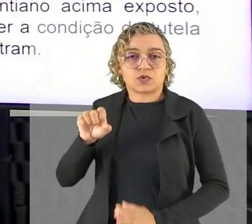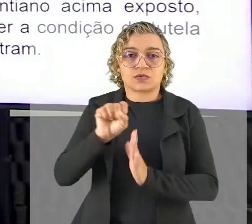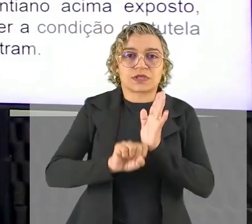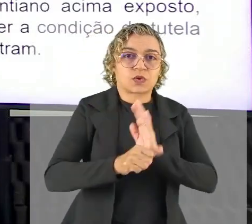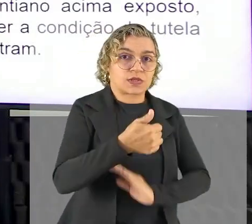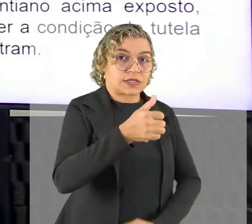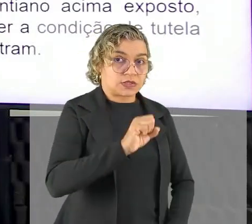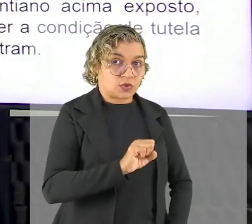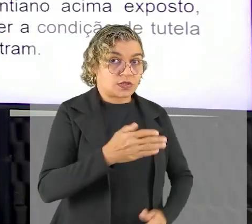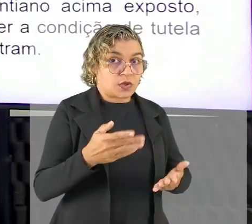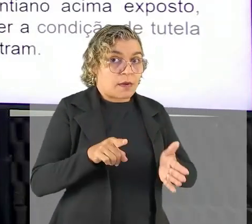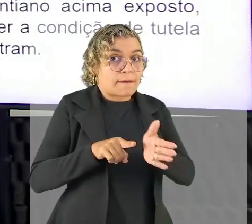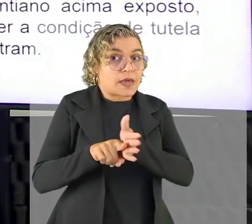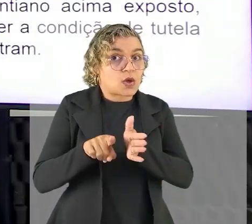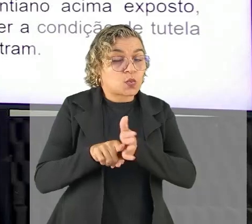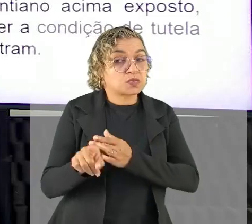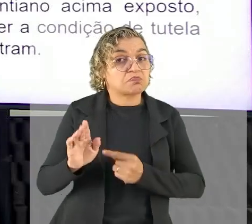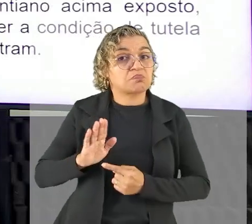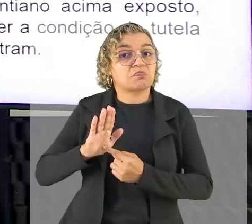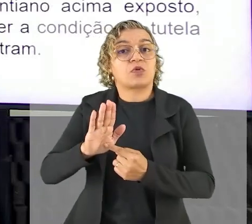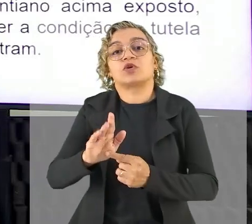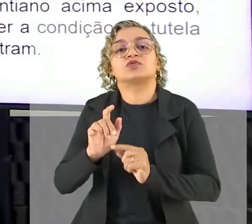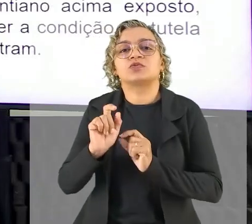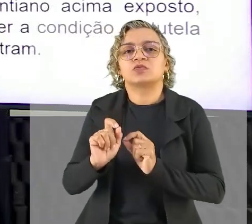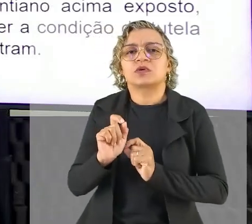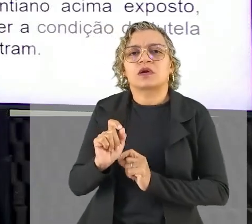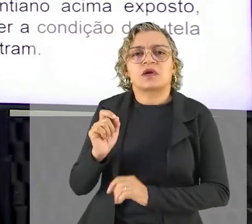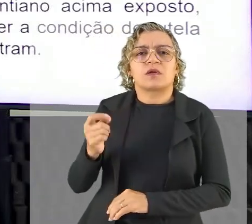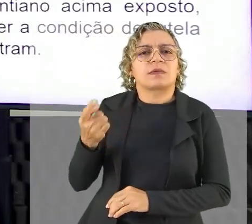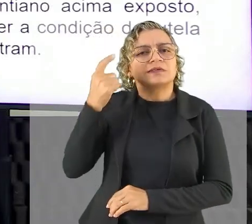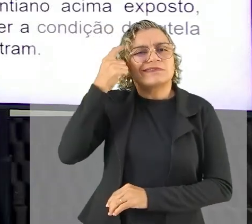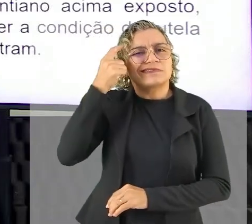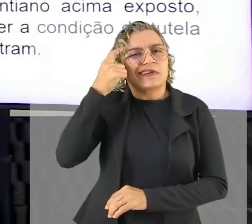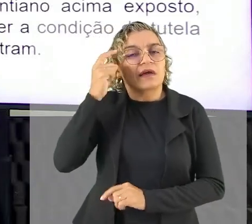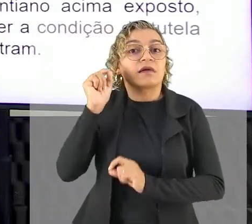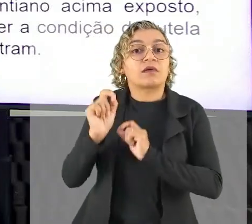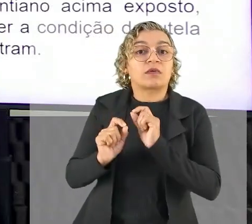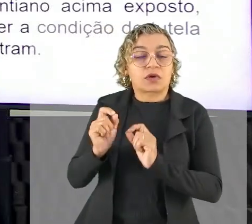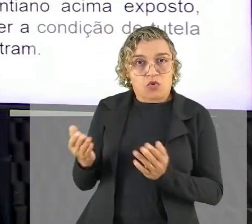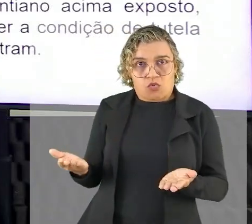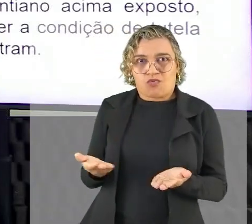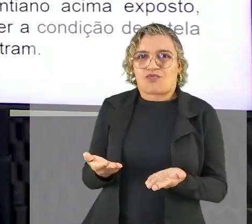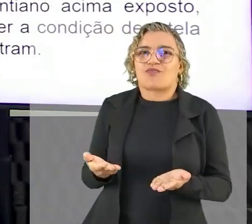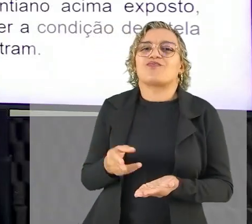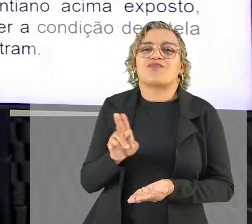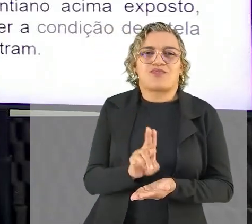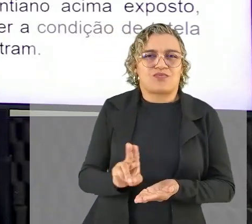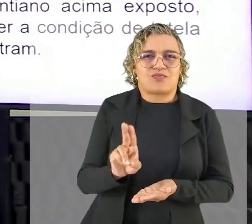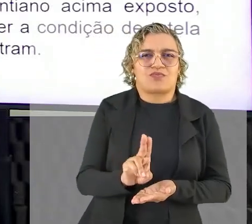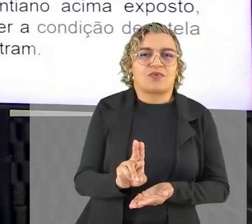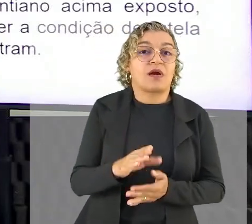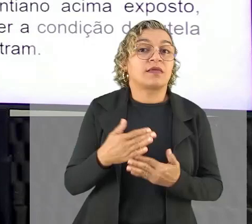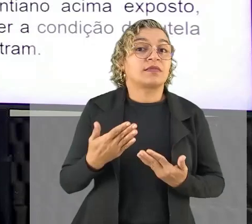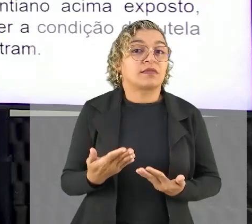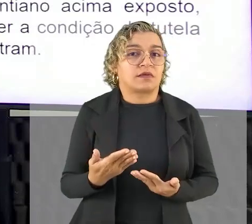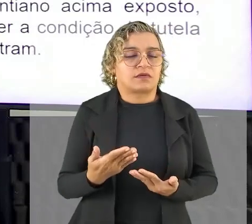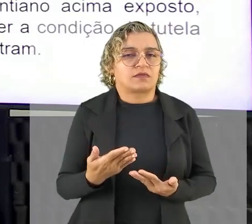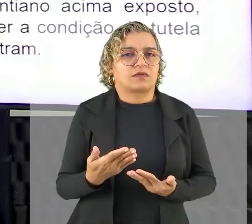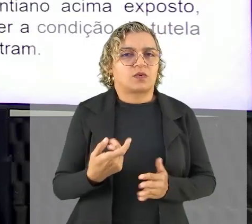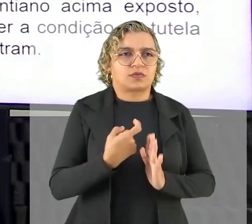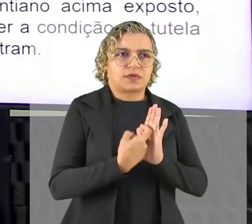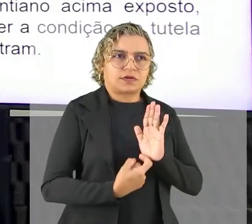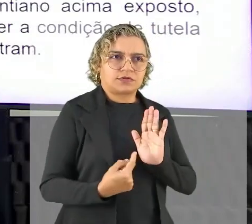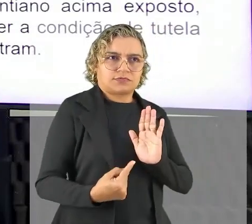XVIII. E a questão está fazendo o seguinte: essa ideia ela é perfeitamente aplicável nos dias de hoje. Então vamos seguir no